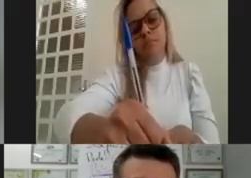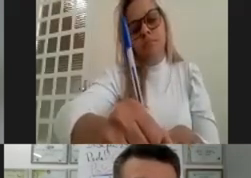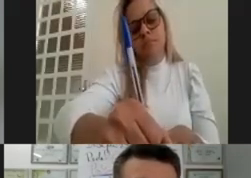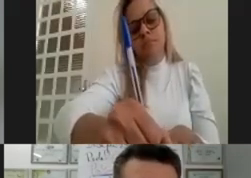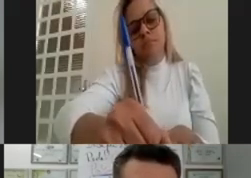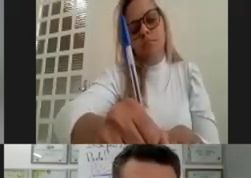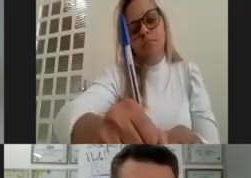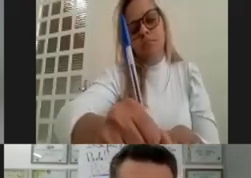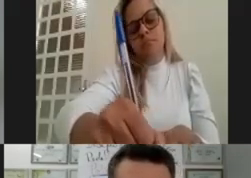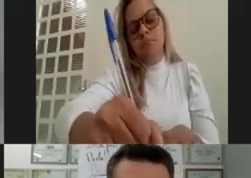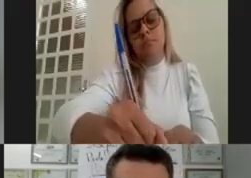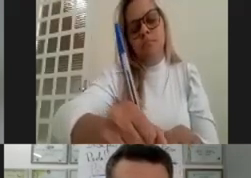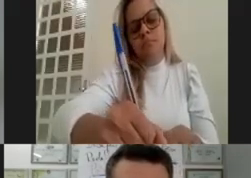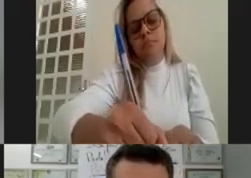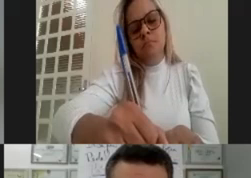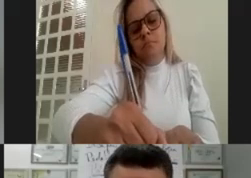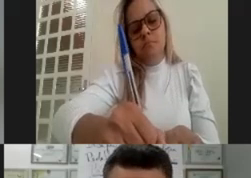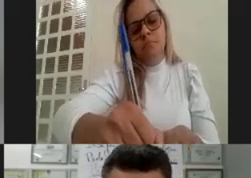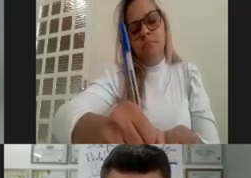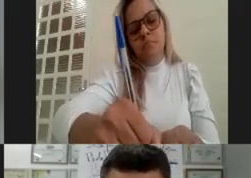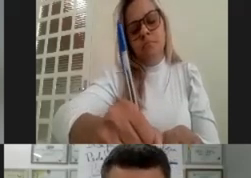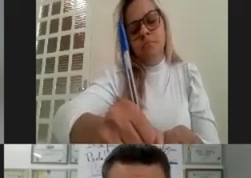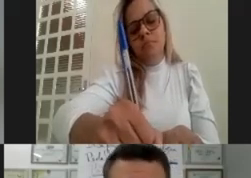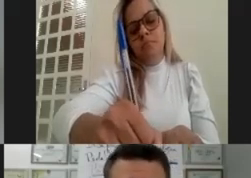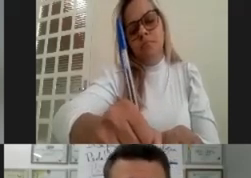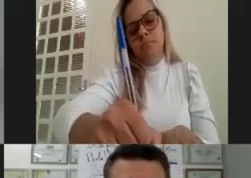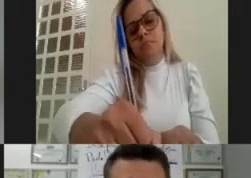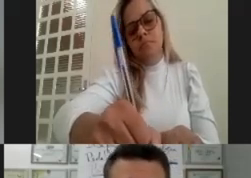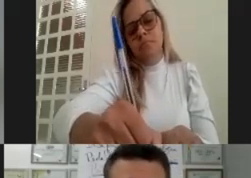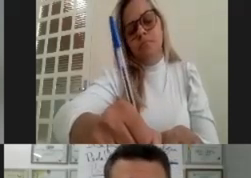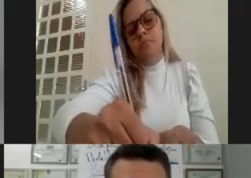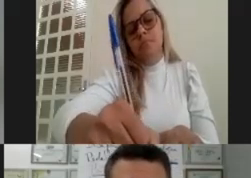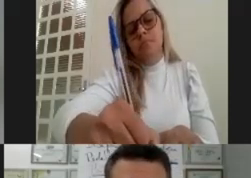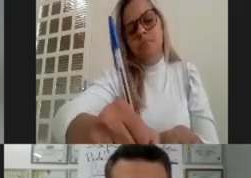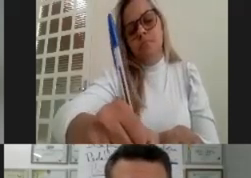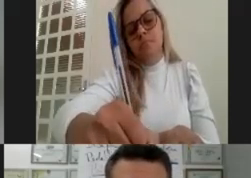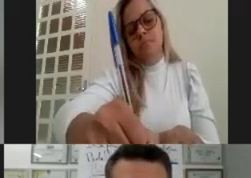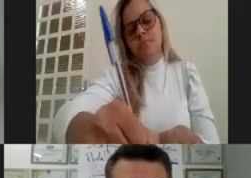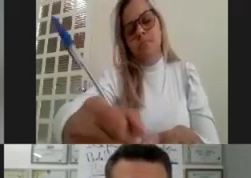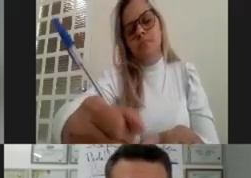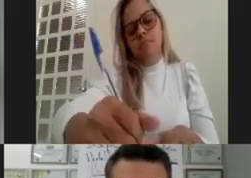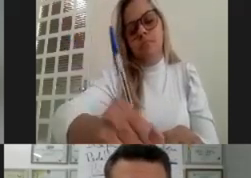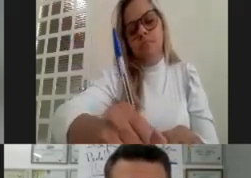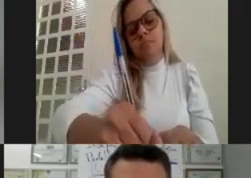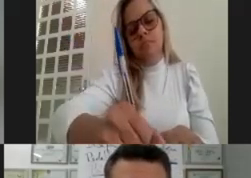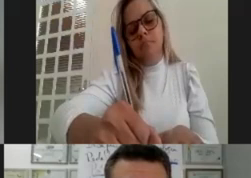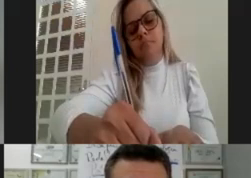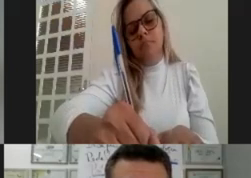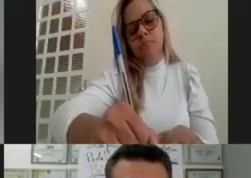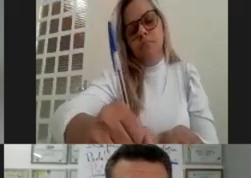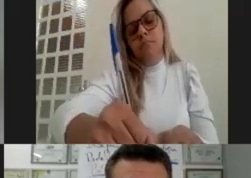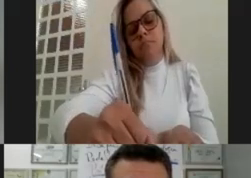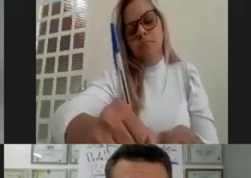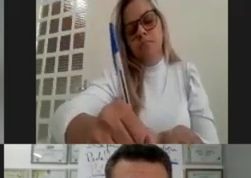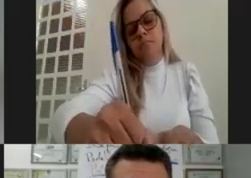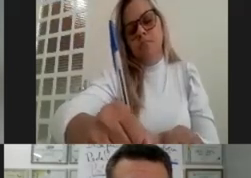essa semana, tendo esse acompanhamento, eu comecei, entrei nos cinco elementos e eu vi que eu não precisava tratar o